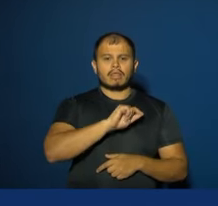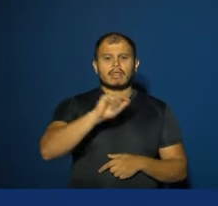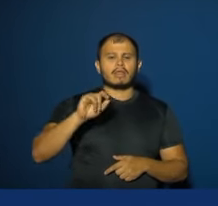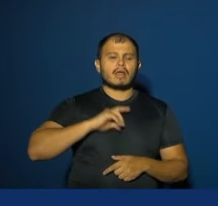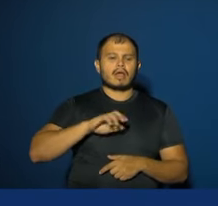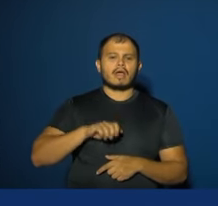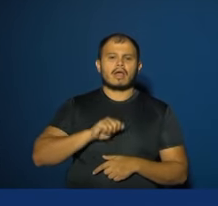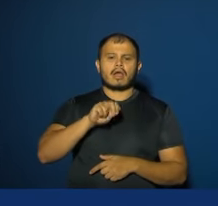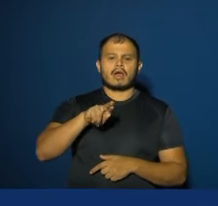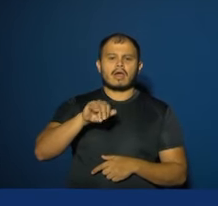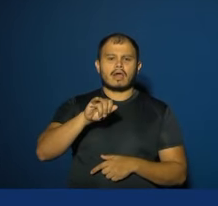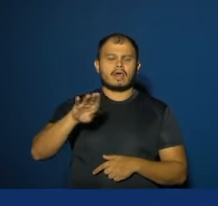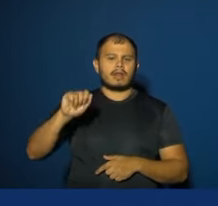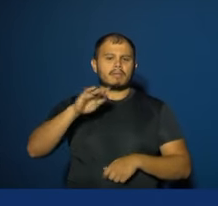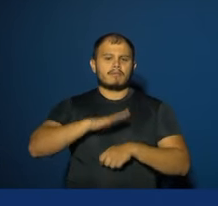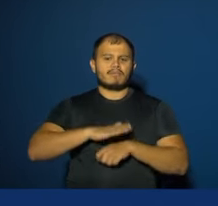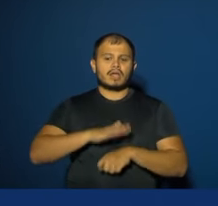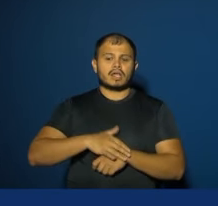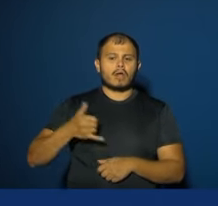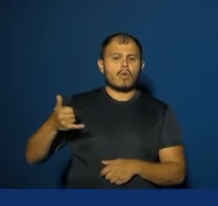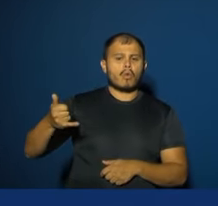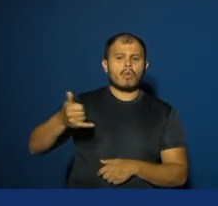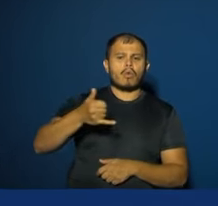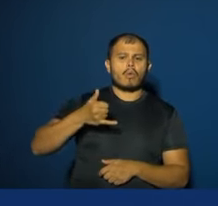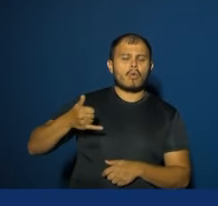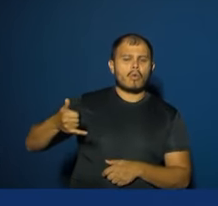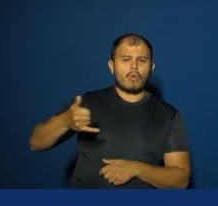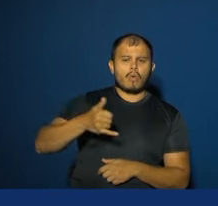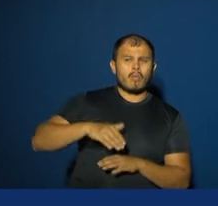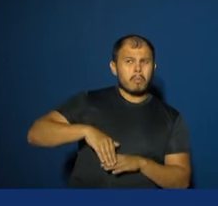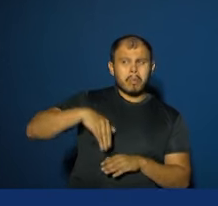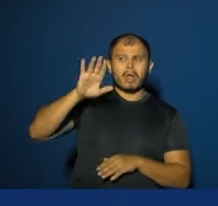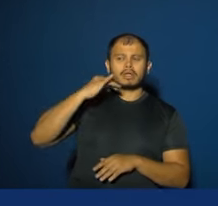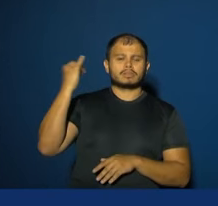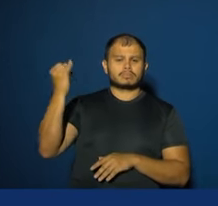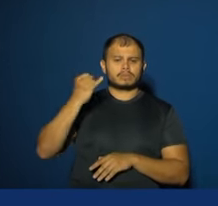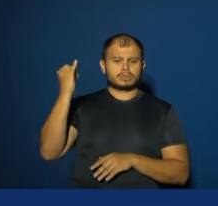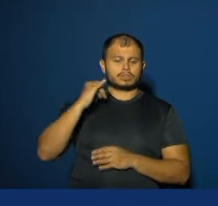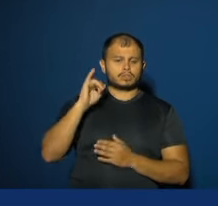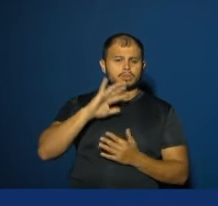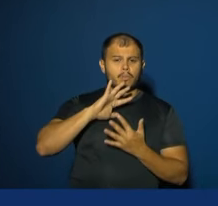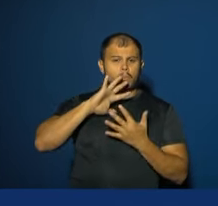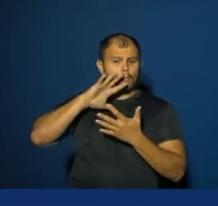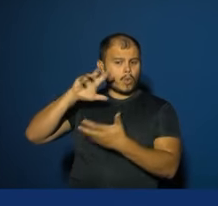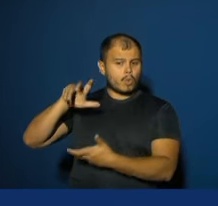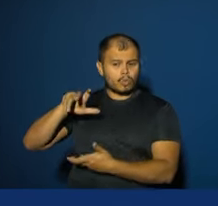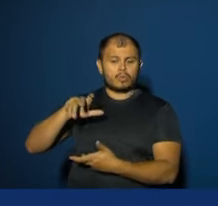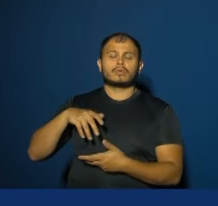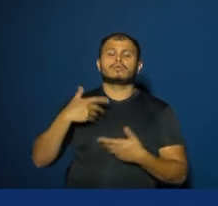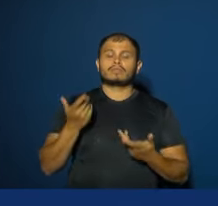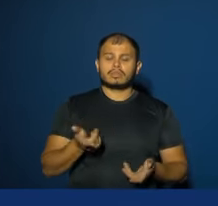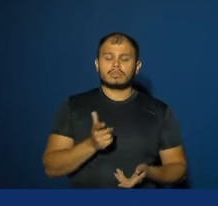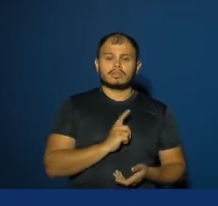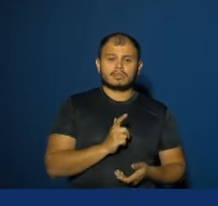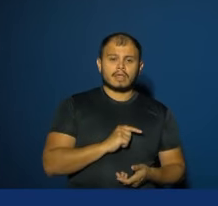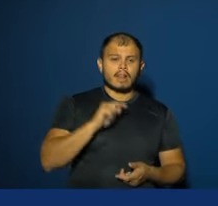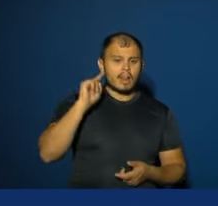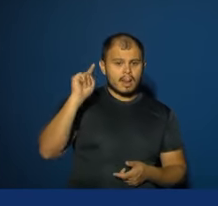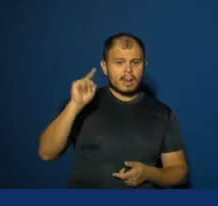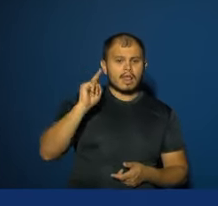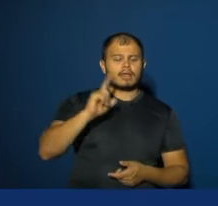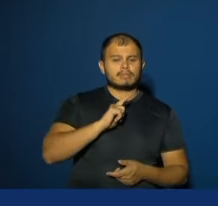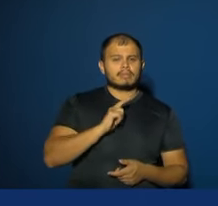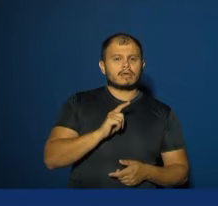de de óleo mais relevante do planeta e e lá tem uma agenda ambiental